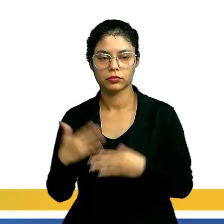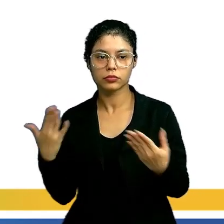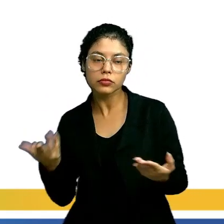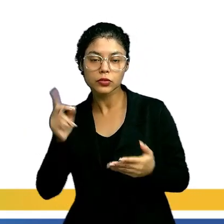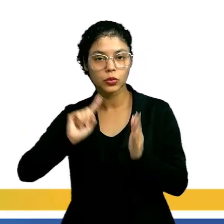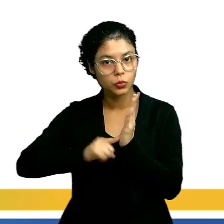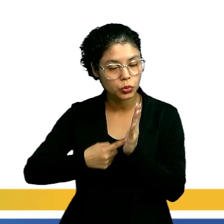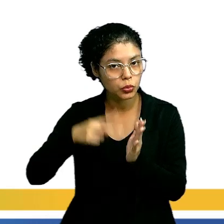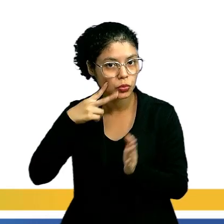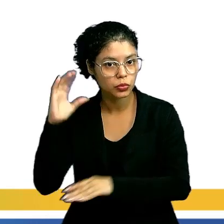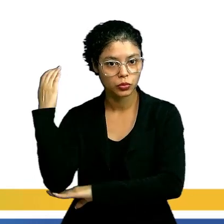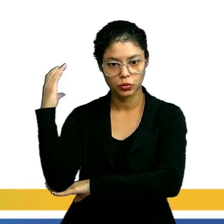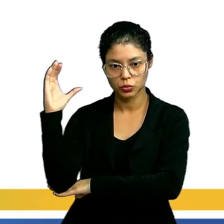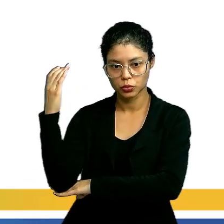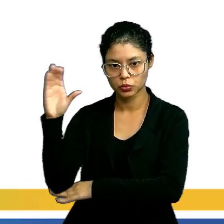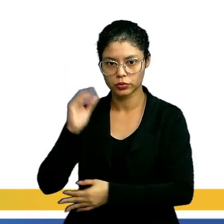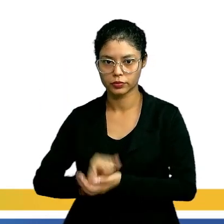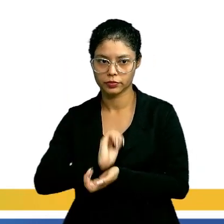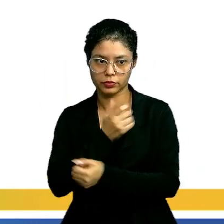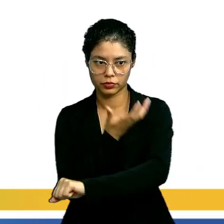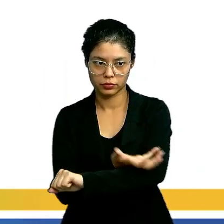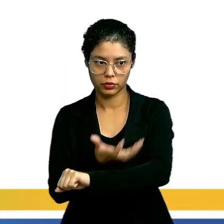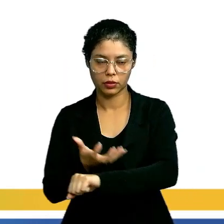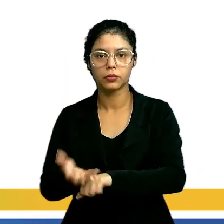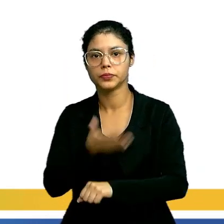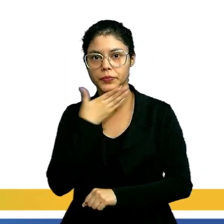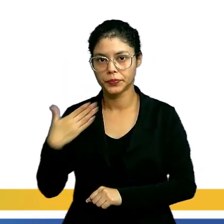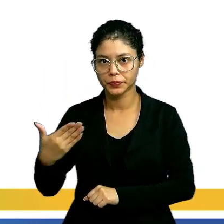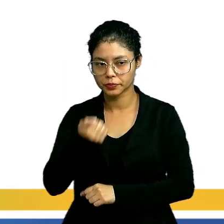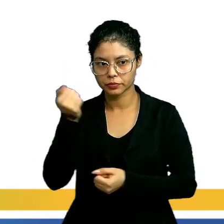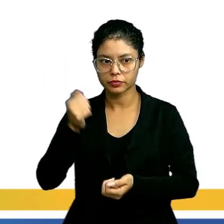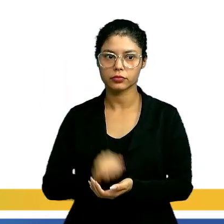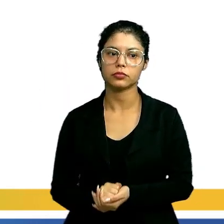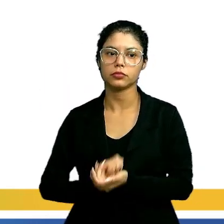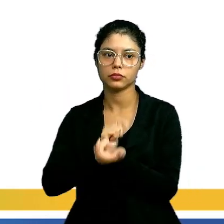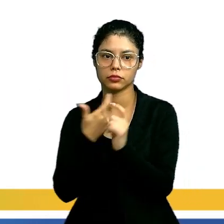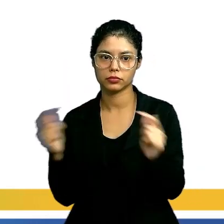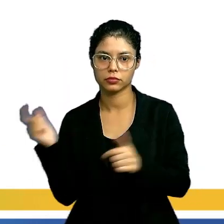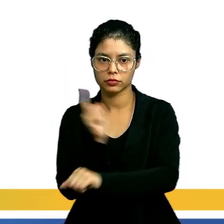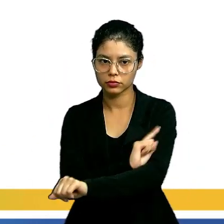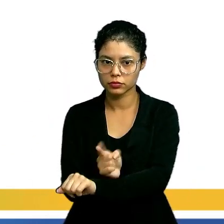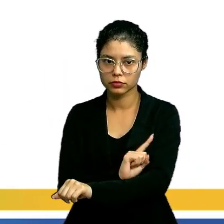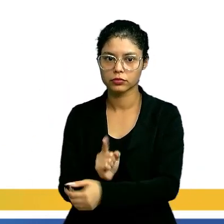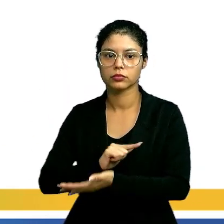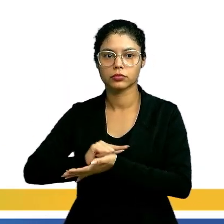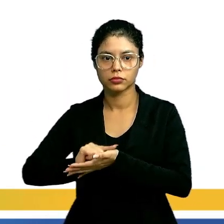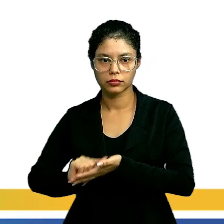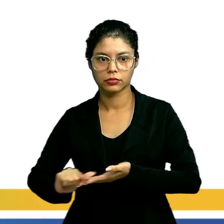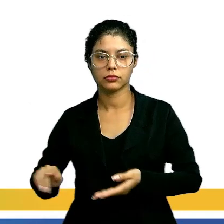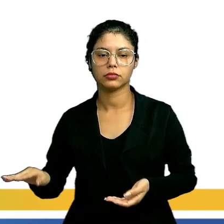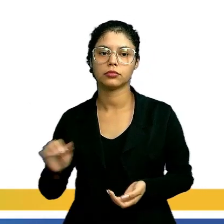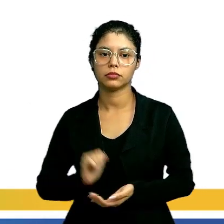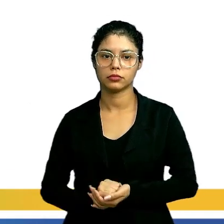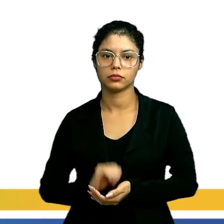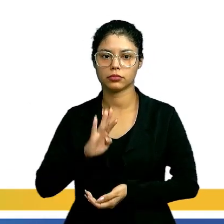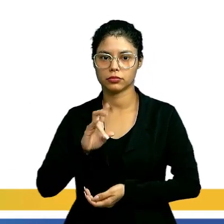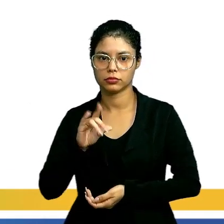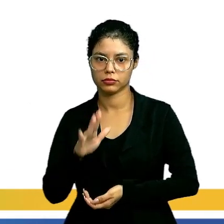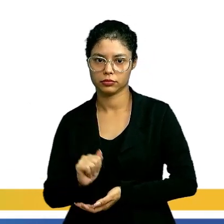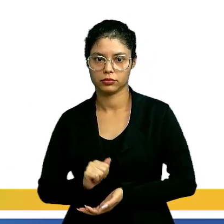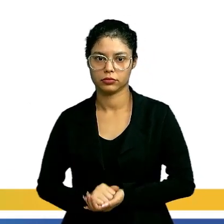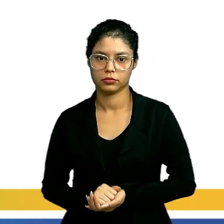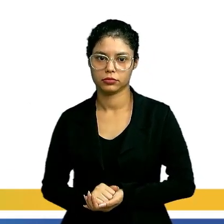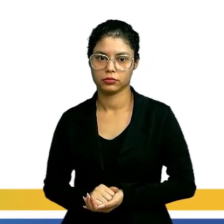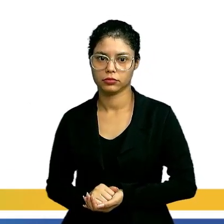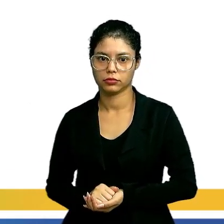Do ponto de vista científico, a grama molhada ela propicia maior velocidade do deslizamento